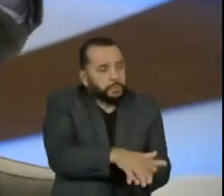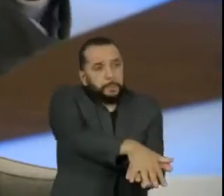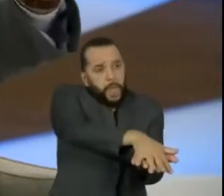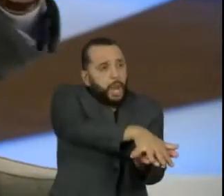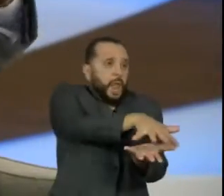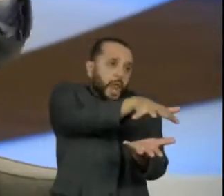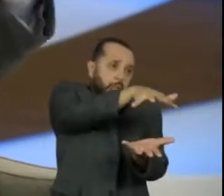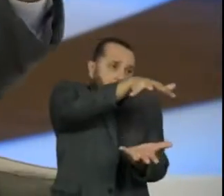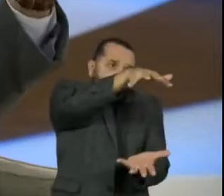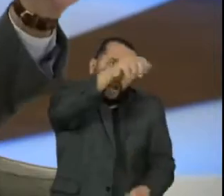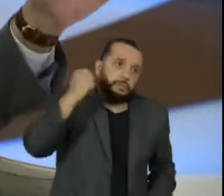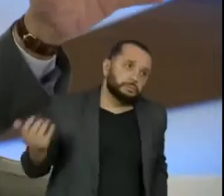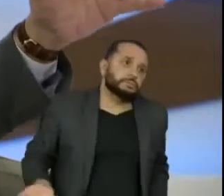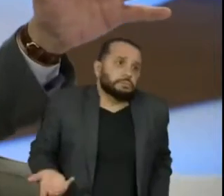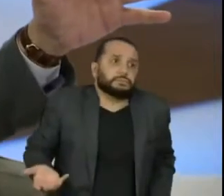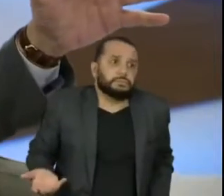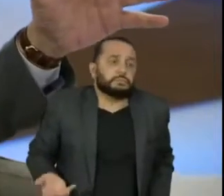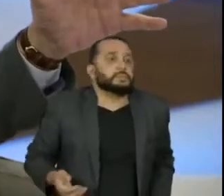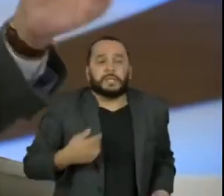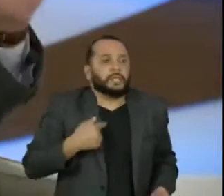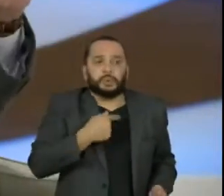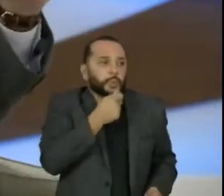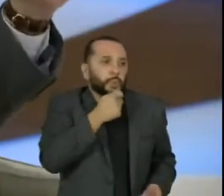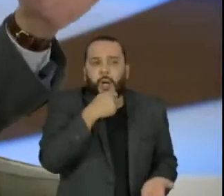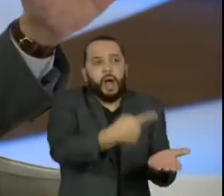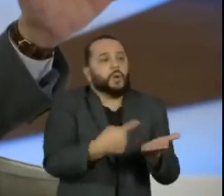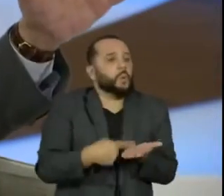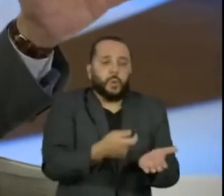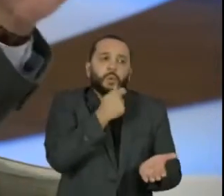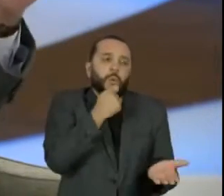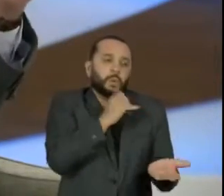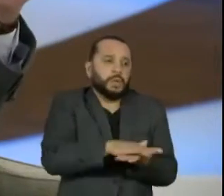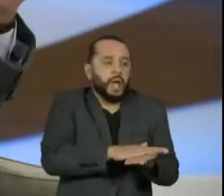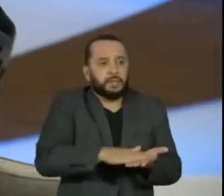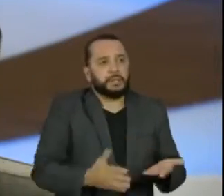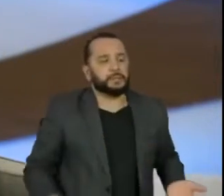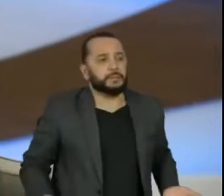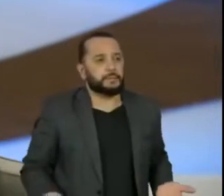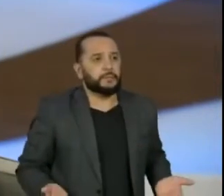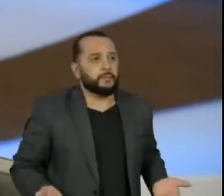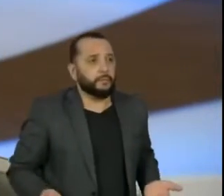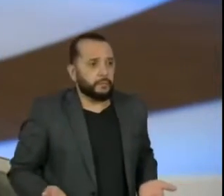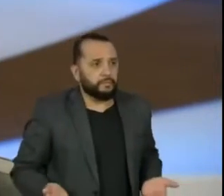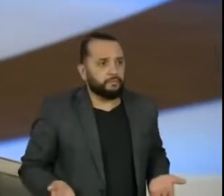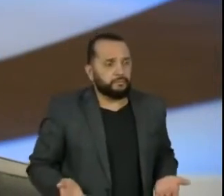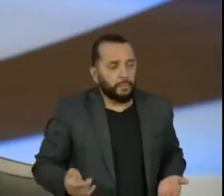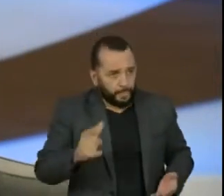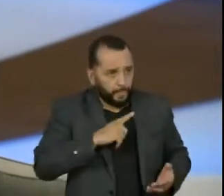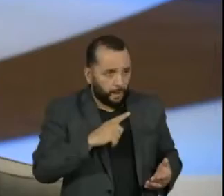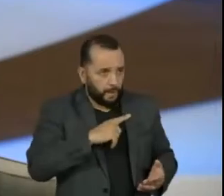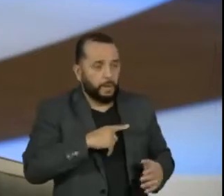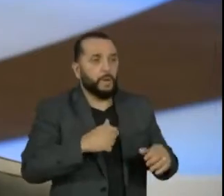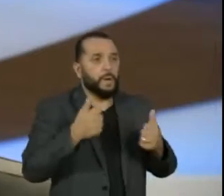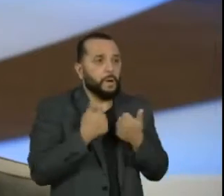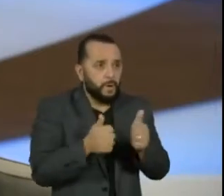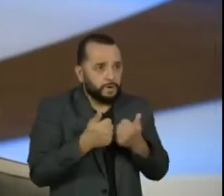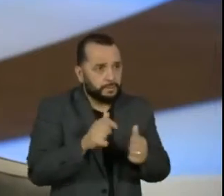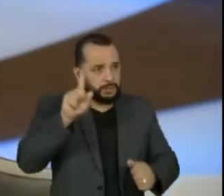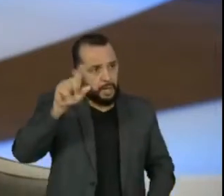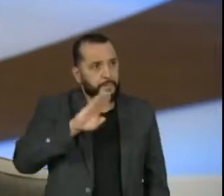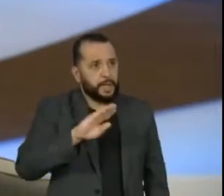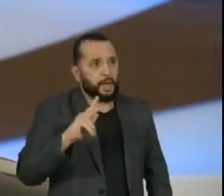E aí nós temos uma chance de um grande acordo. Porque eles vão dever um negócio que o transporte público...